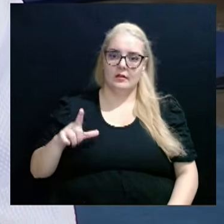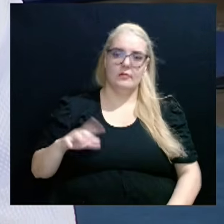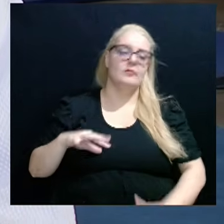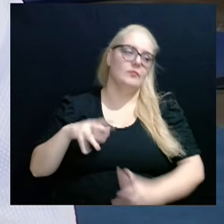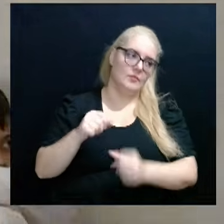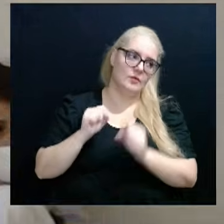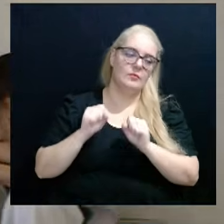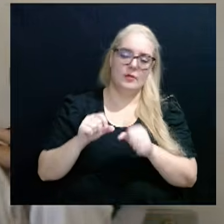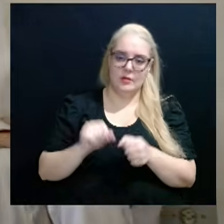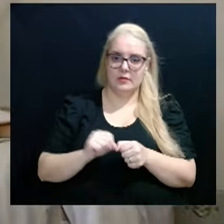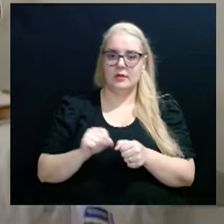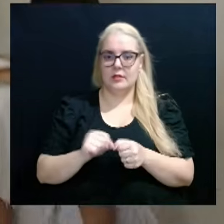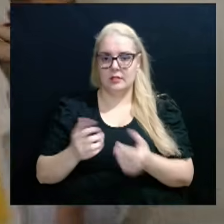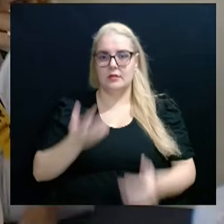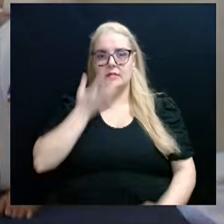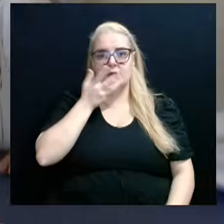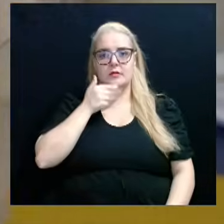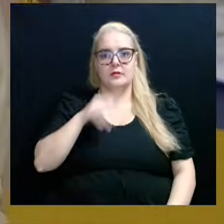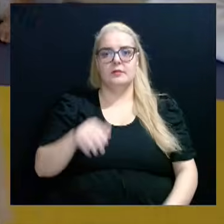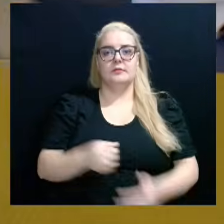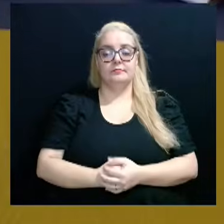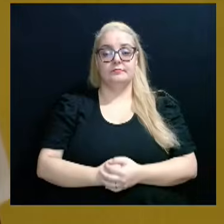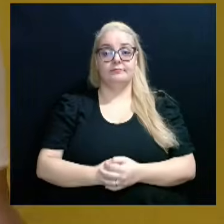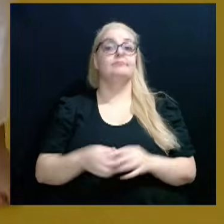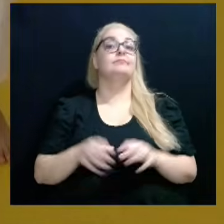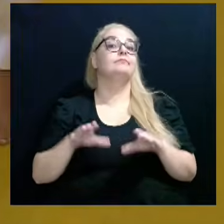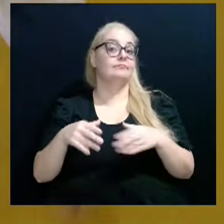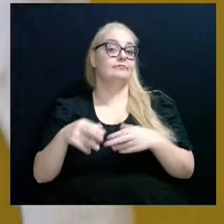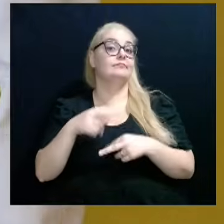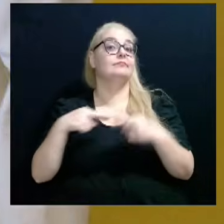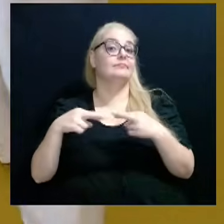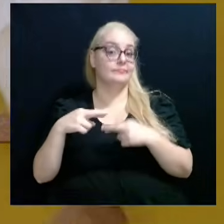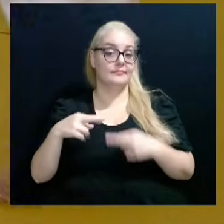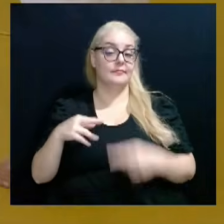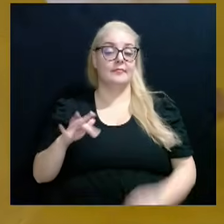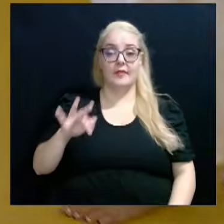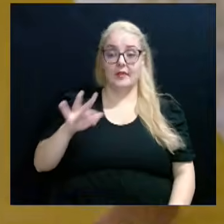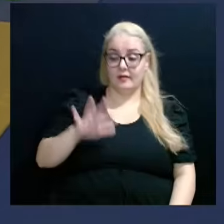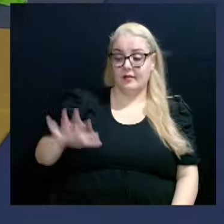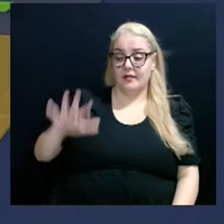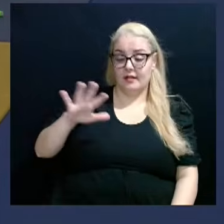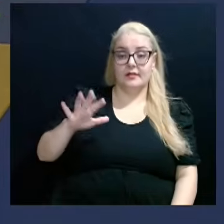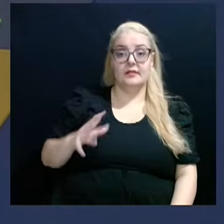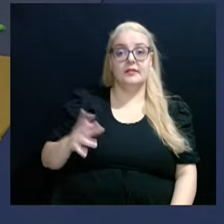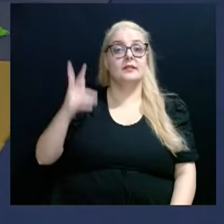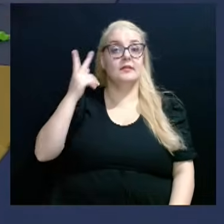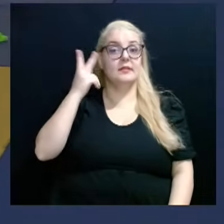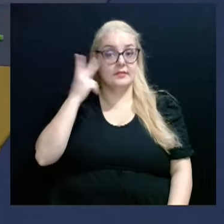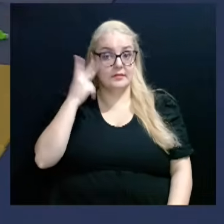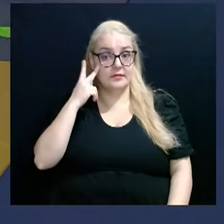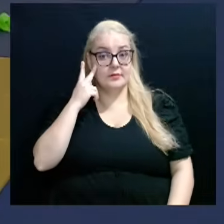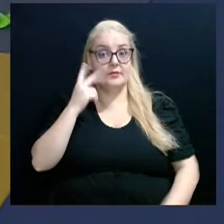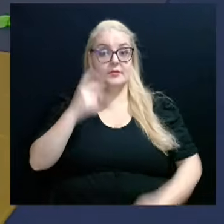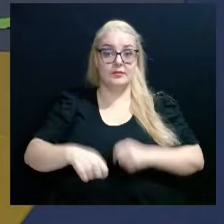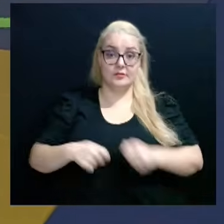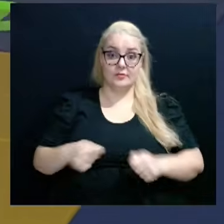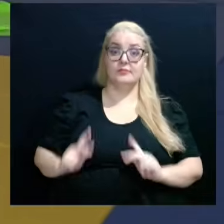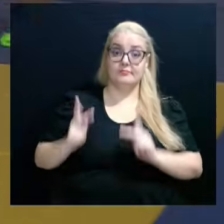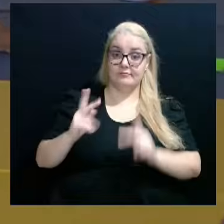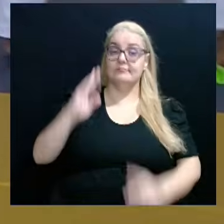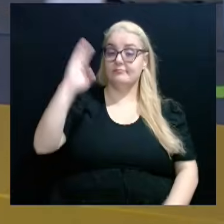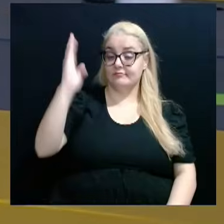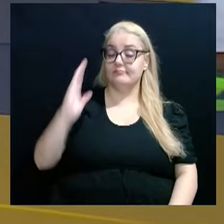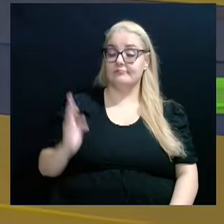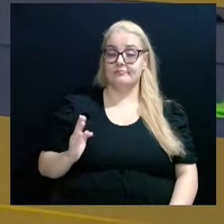as crianças. A equipe é ligada à Federação Paulista de Judô e já formou campeões brasileiros, estaduais